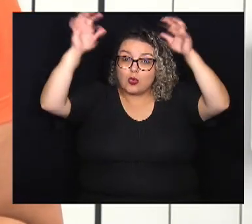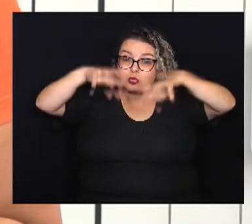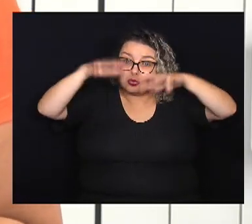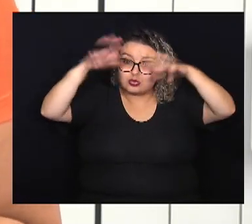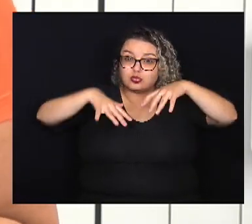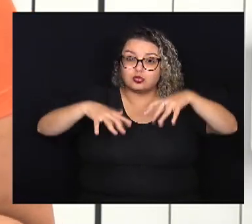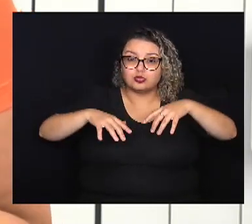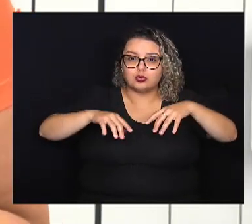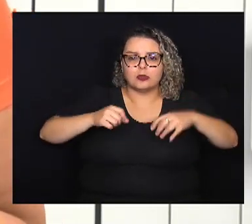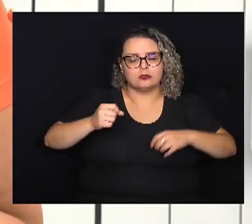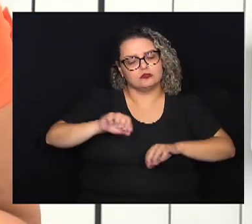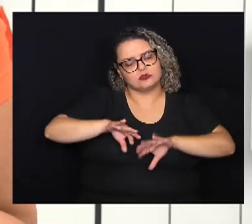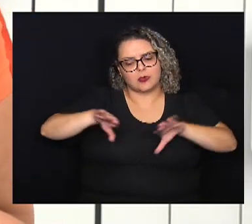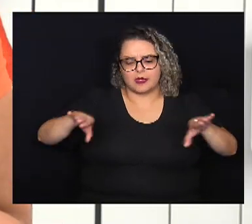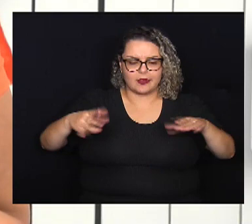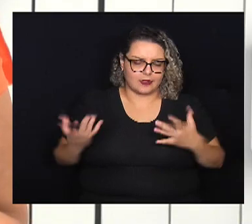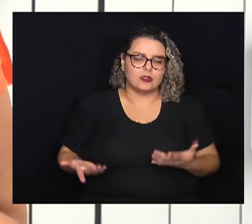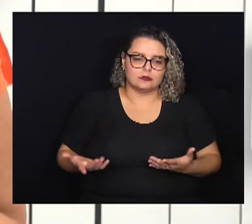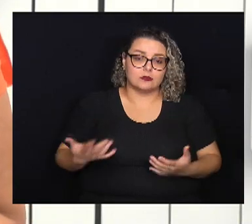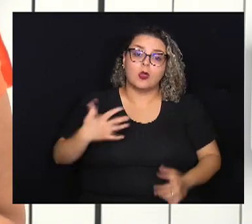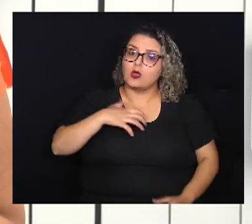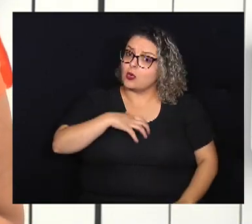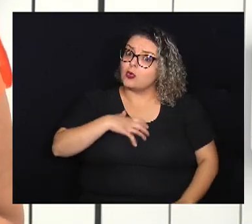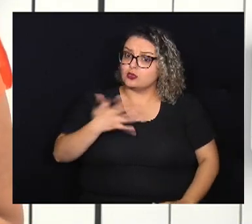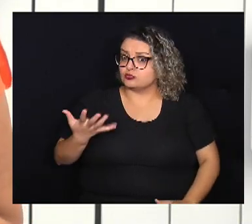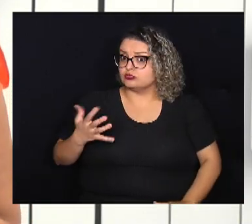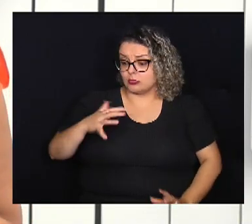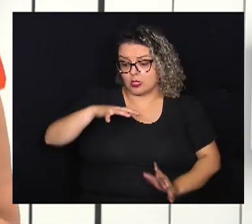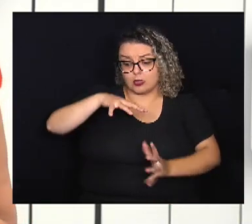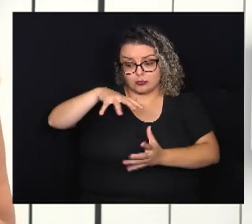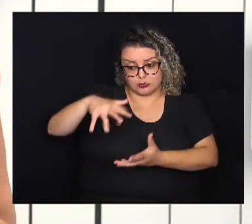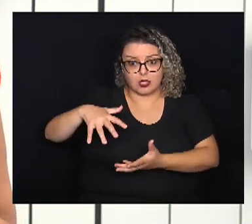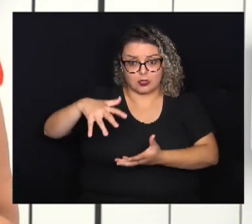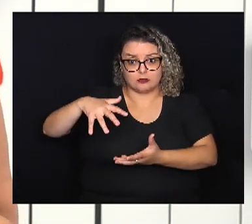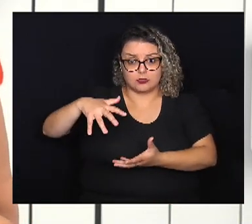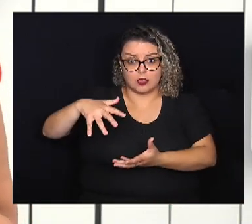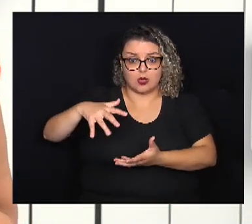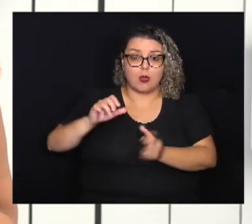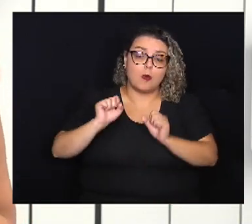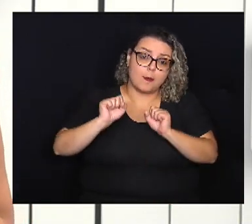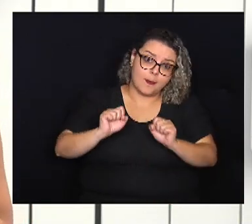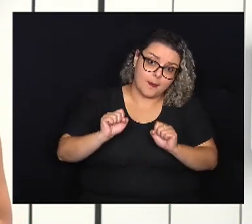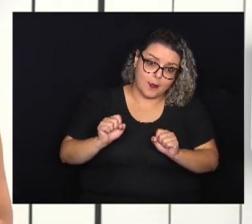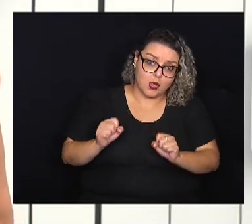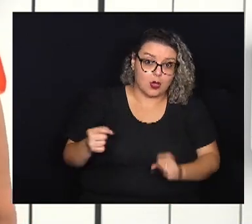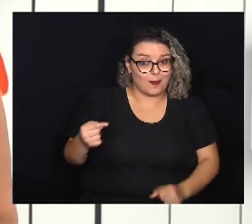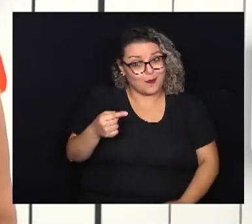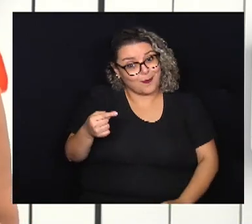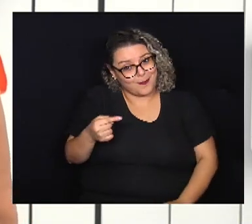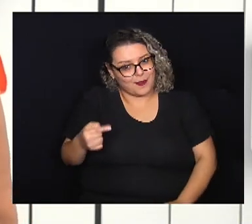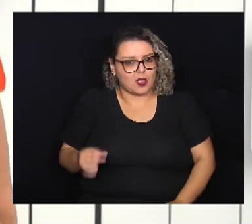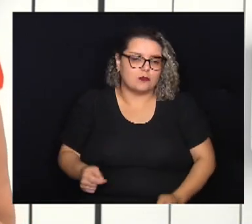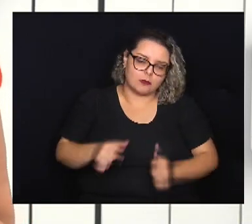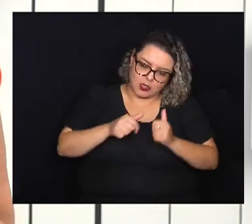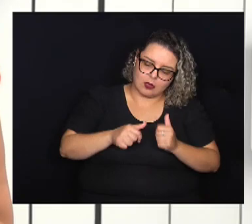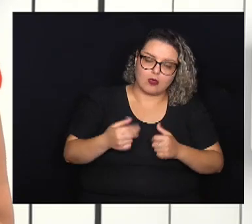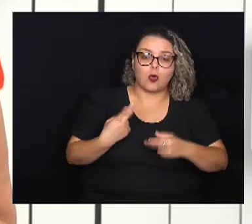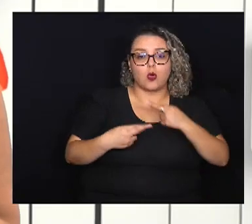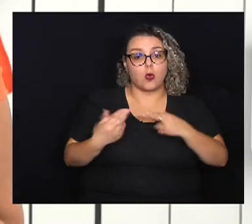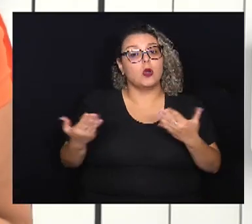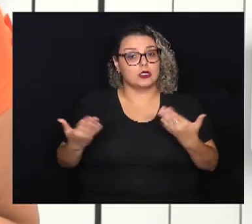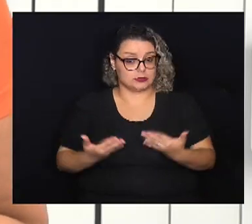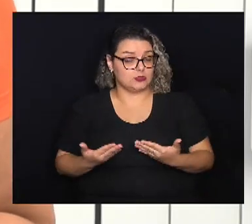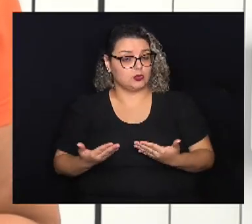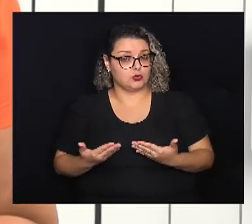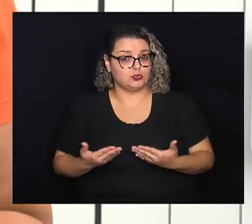isolada embora as condições atmosféricas previstas sejam menos favoráveis em relação a hoje